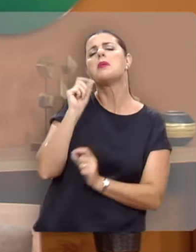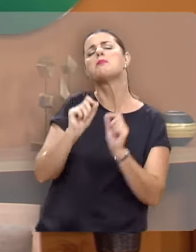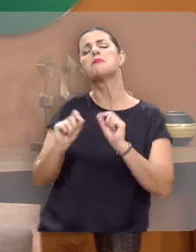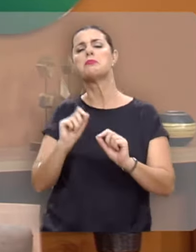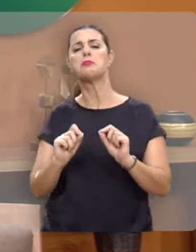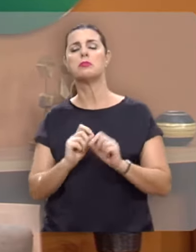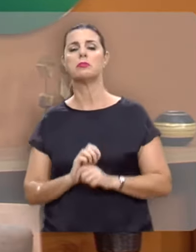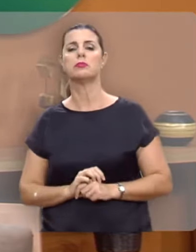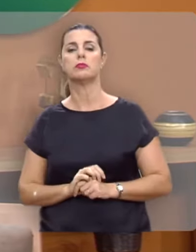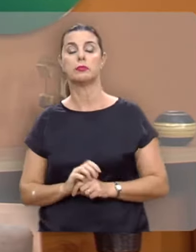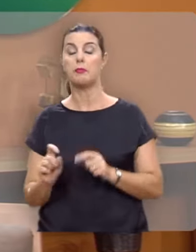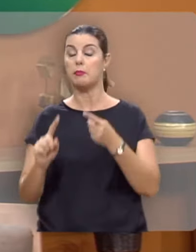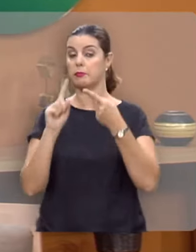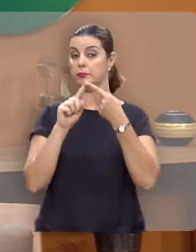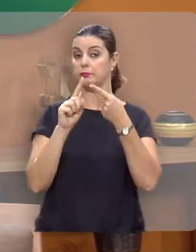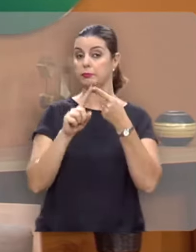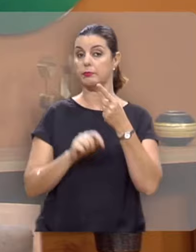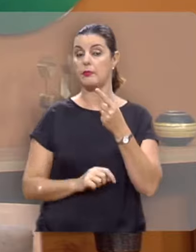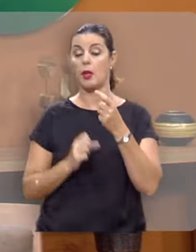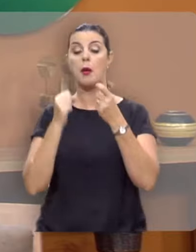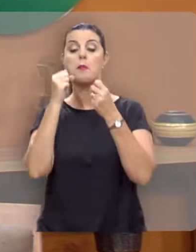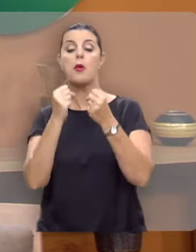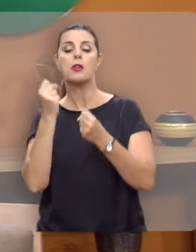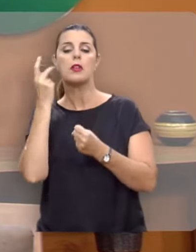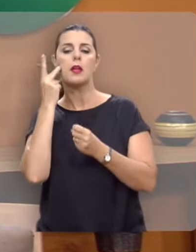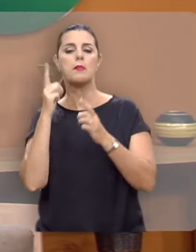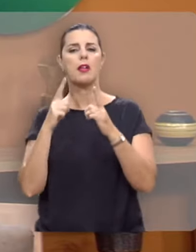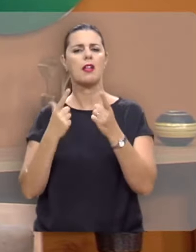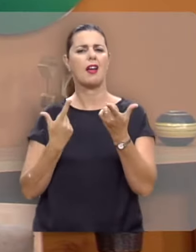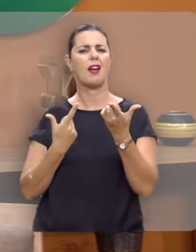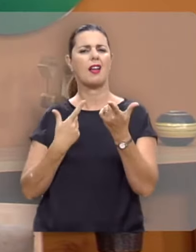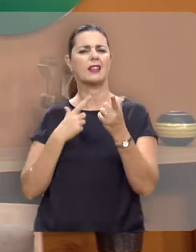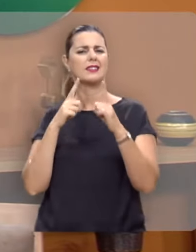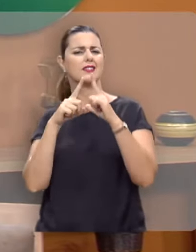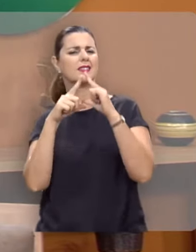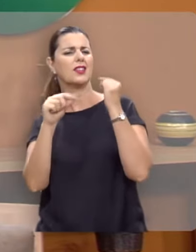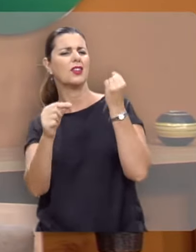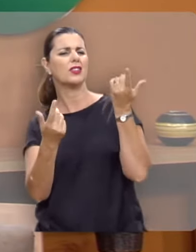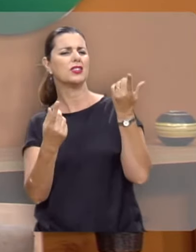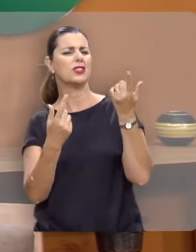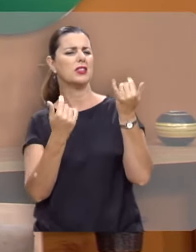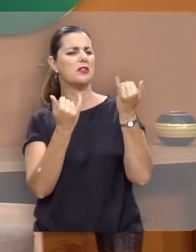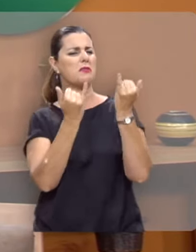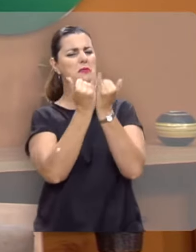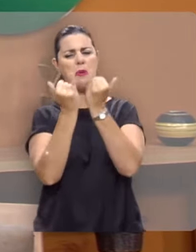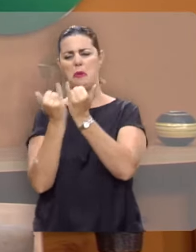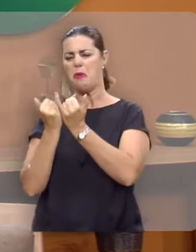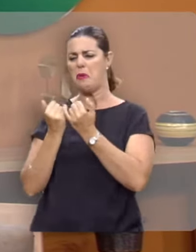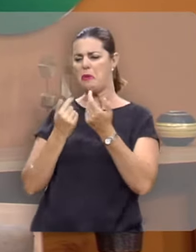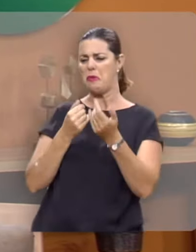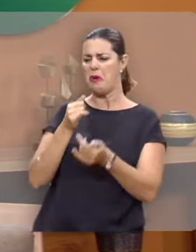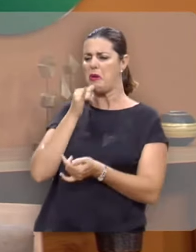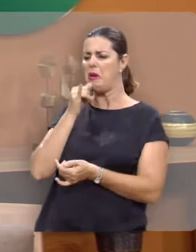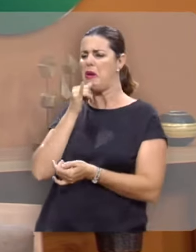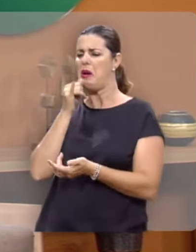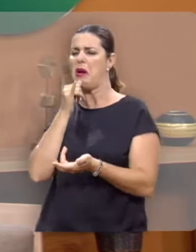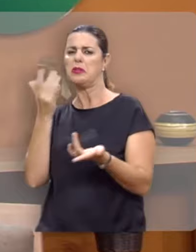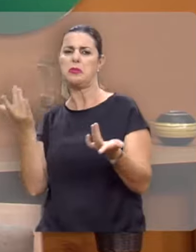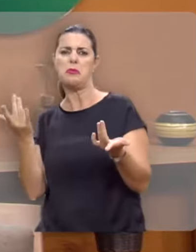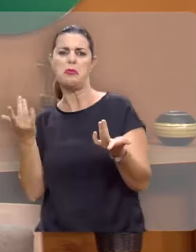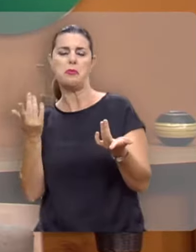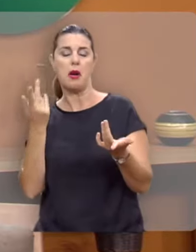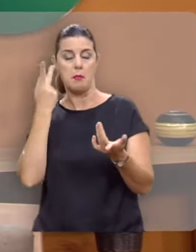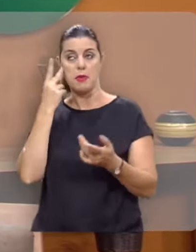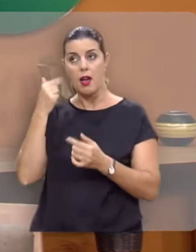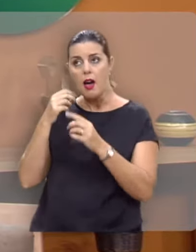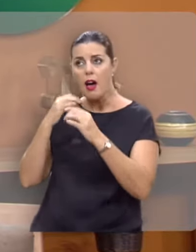quê? Primeiro, poder para sair da especulação teológica para o campo da ação